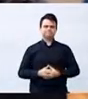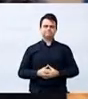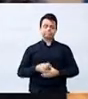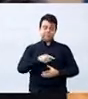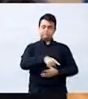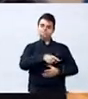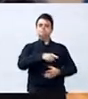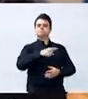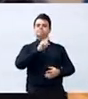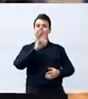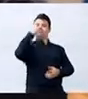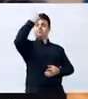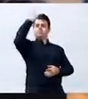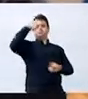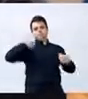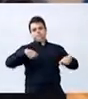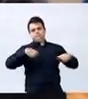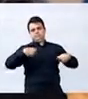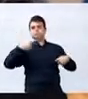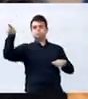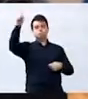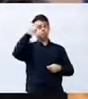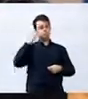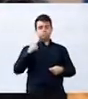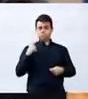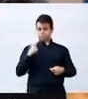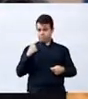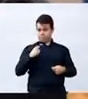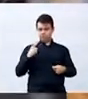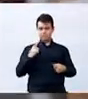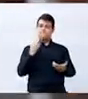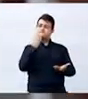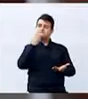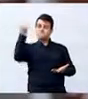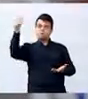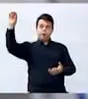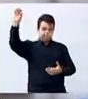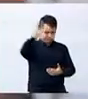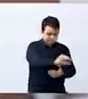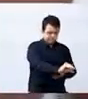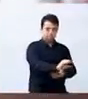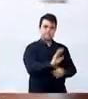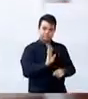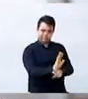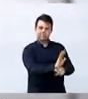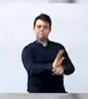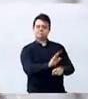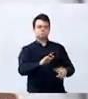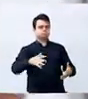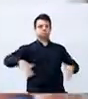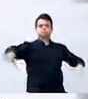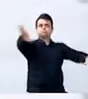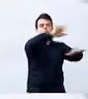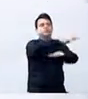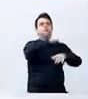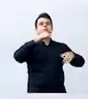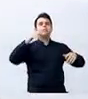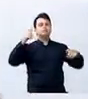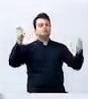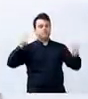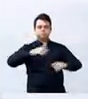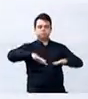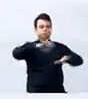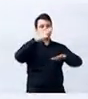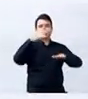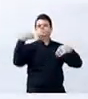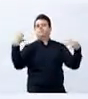prioridade. Dinheiro tem. Se todo mundo aplicasse da forma que tinha que aplicar, isso aqui ia ser um paraíso. Pelo que a gente